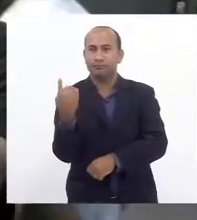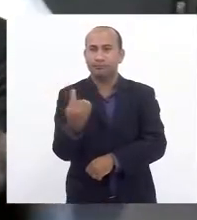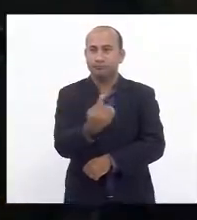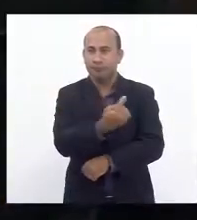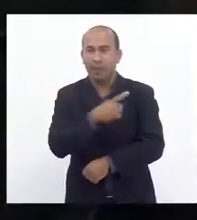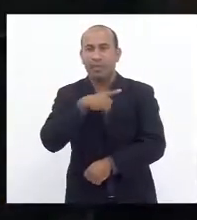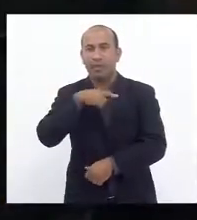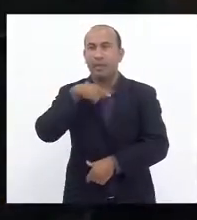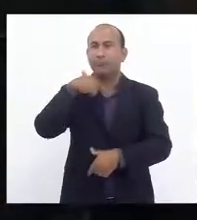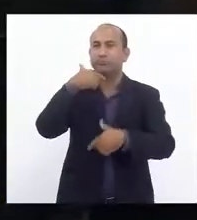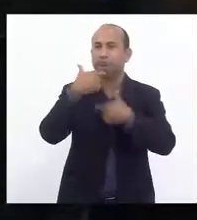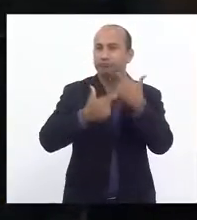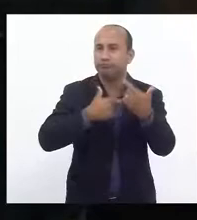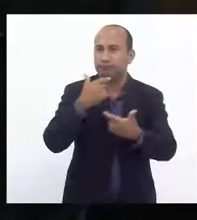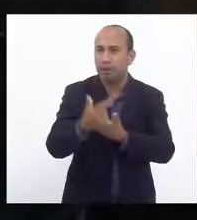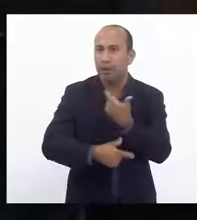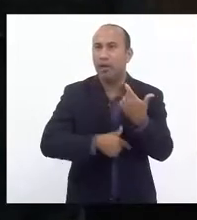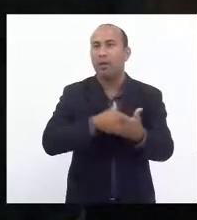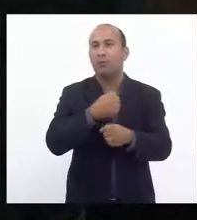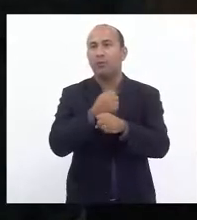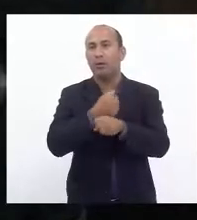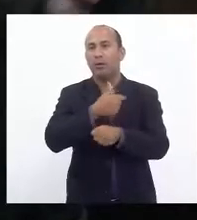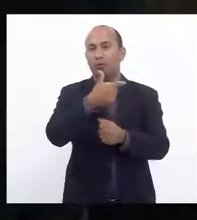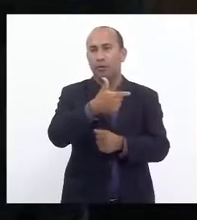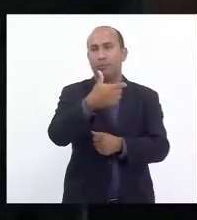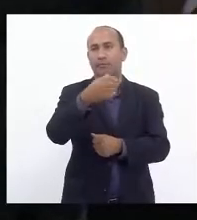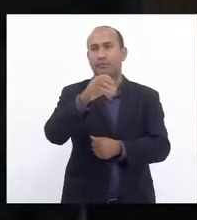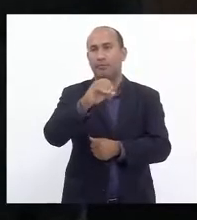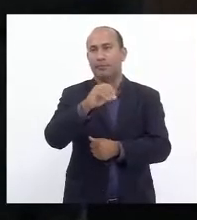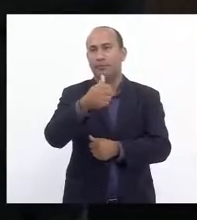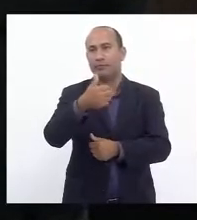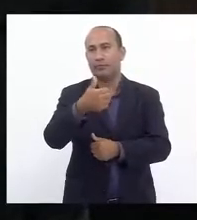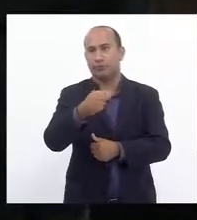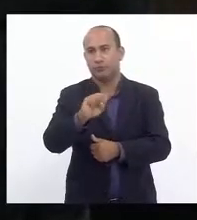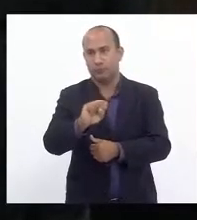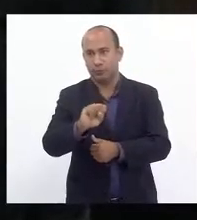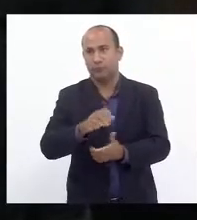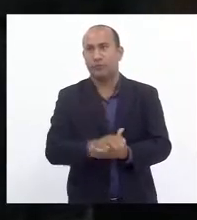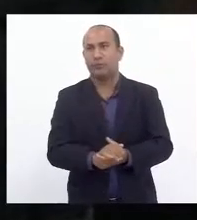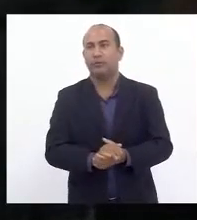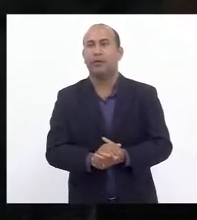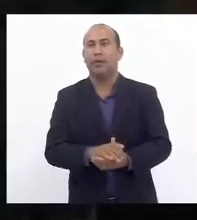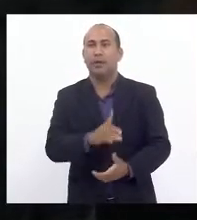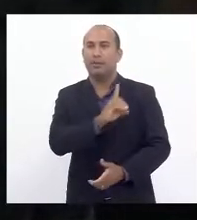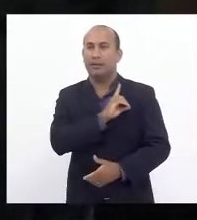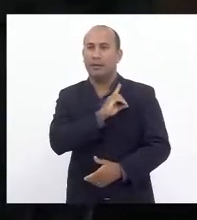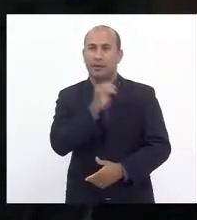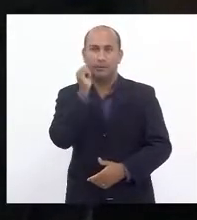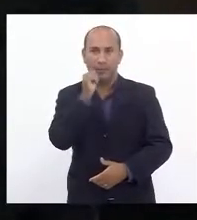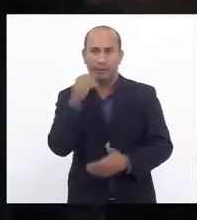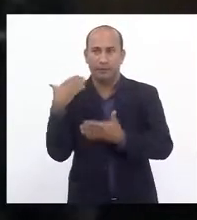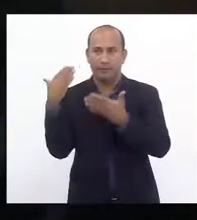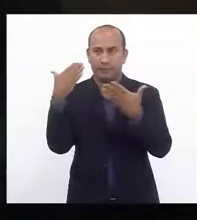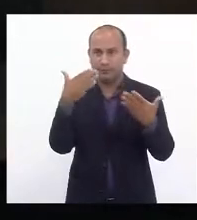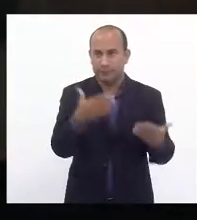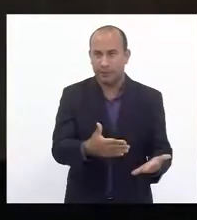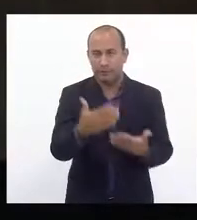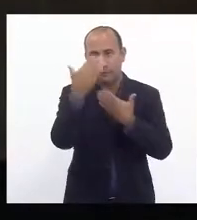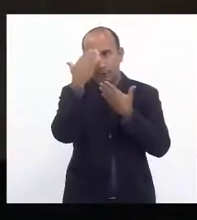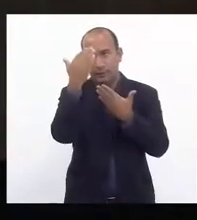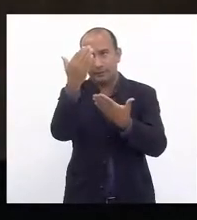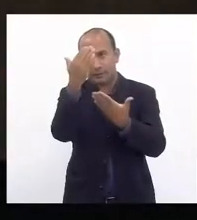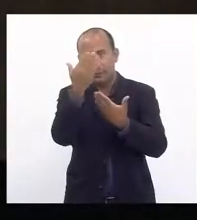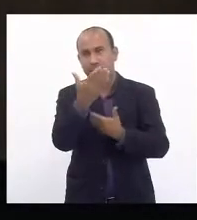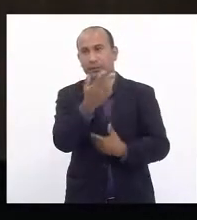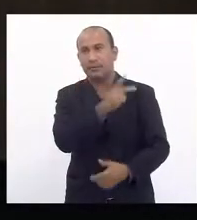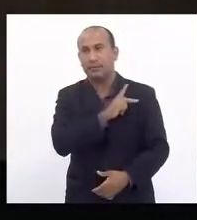a gente já vem lutando desde 2018 para a instalação dessa procuradoria. As delegadas vieram prestigiar, agradecer a Vossa